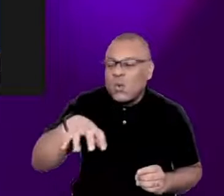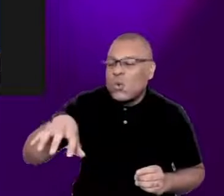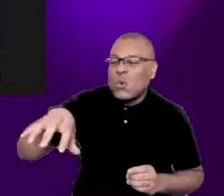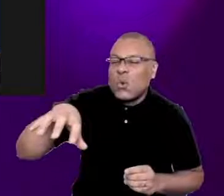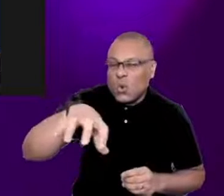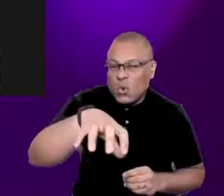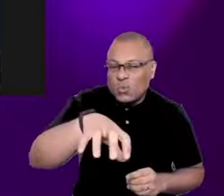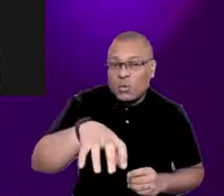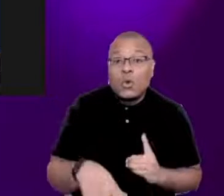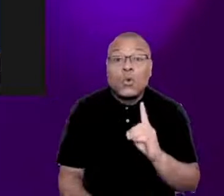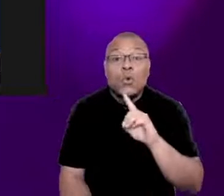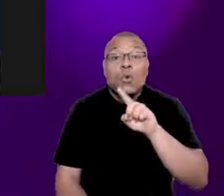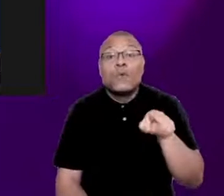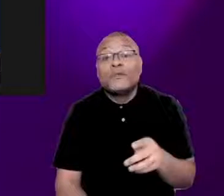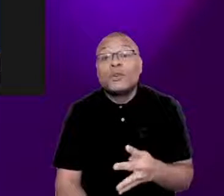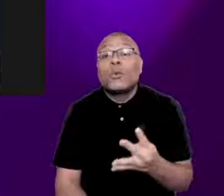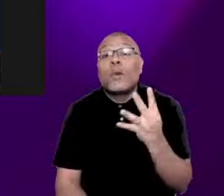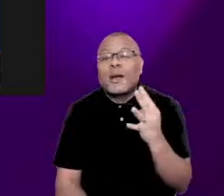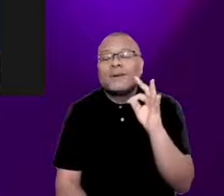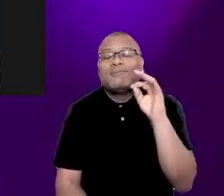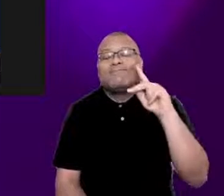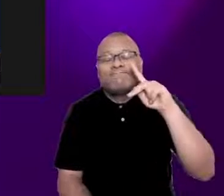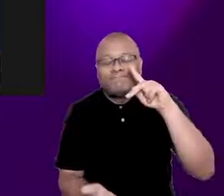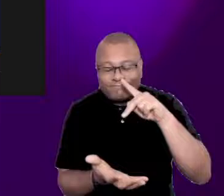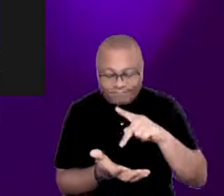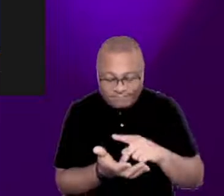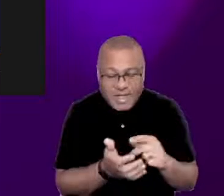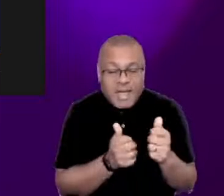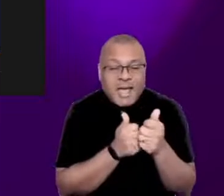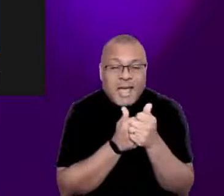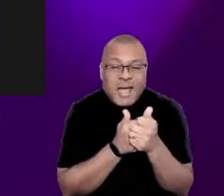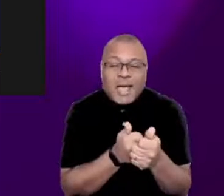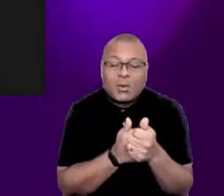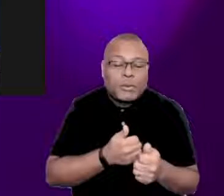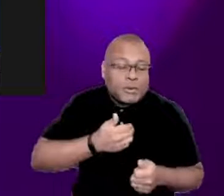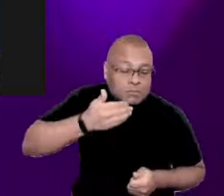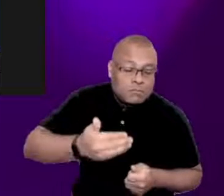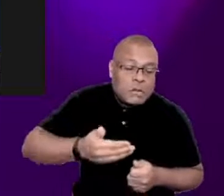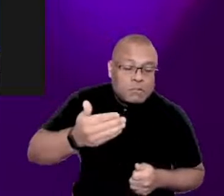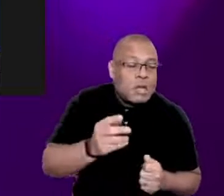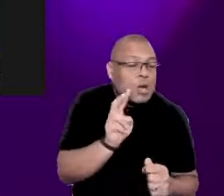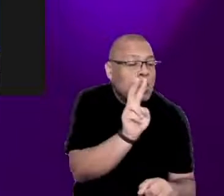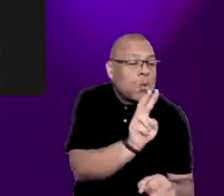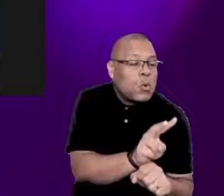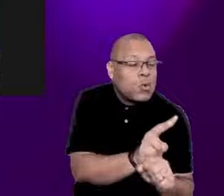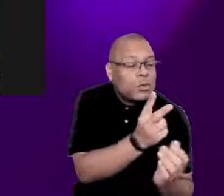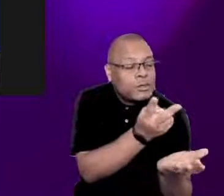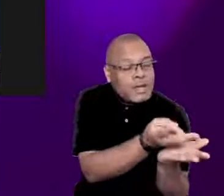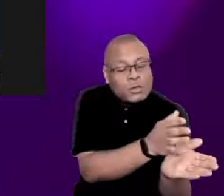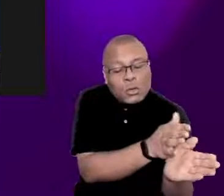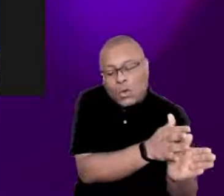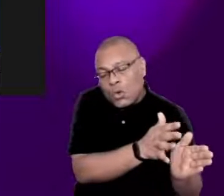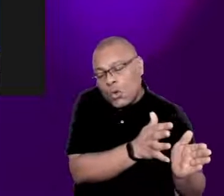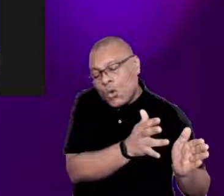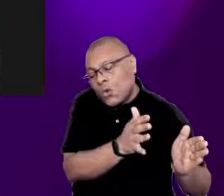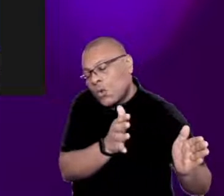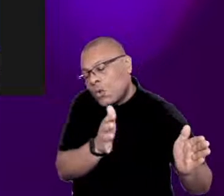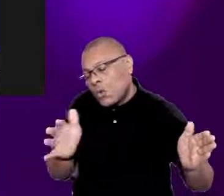só 1,4% de fato medem em ciclos completos de cuidado o custo